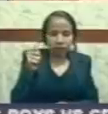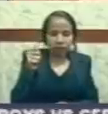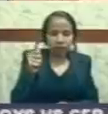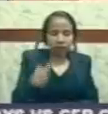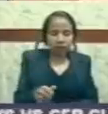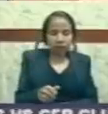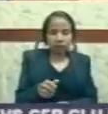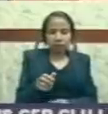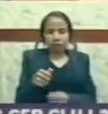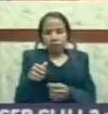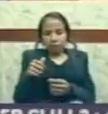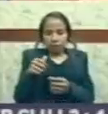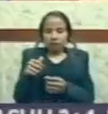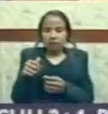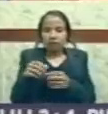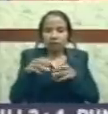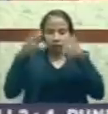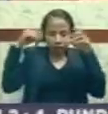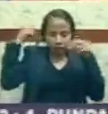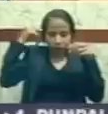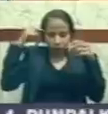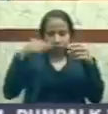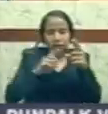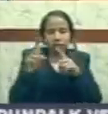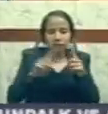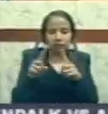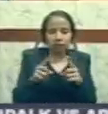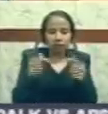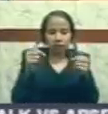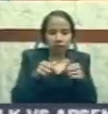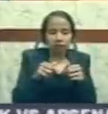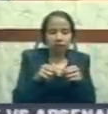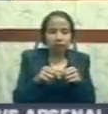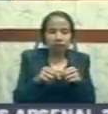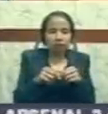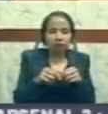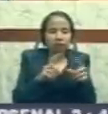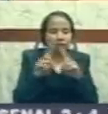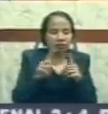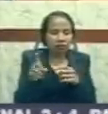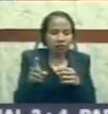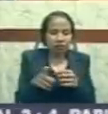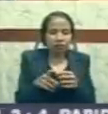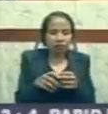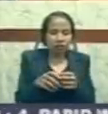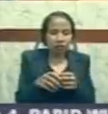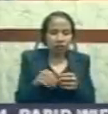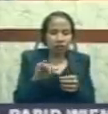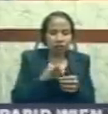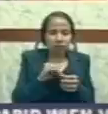presidente, o governo foi na explicação, mas que é nesse Durubamai, ao Hanoi.